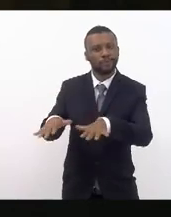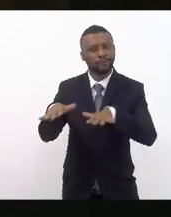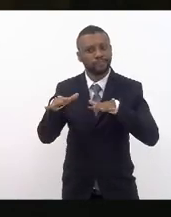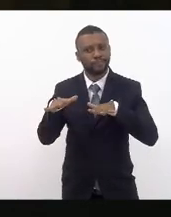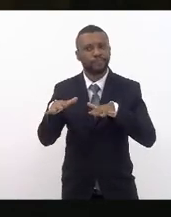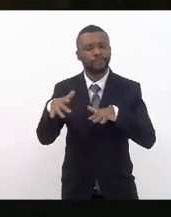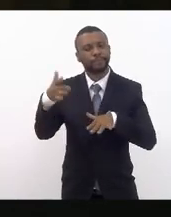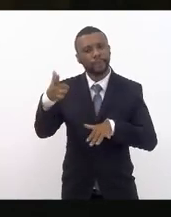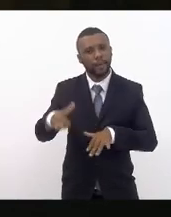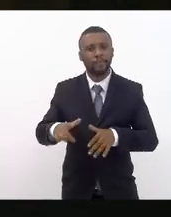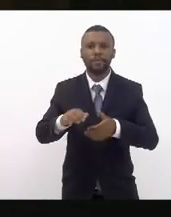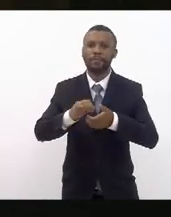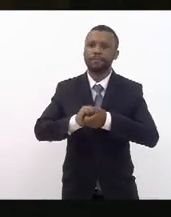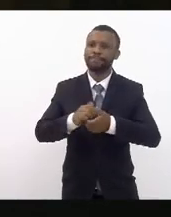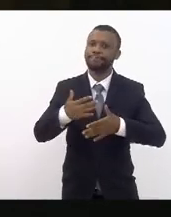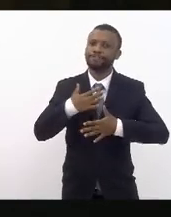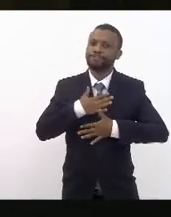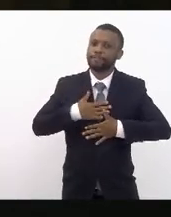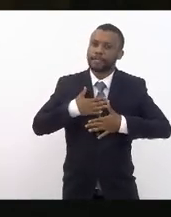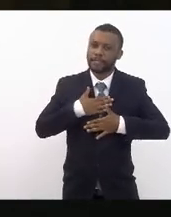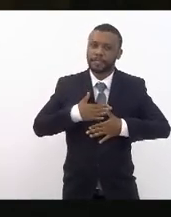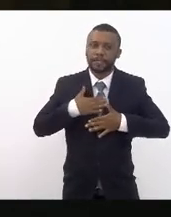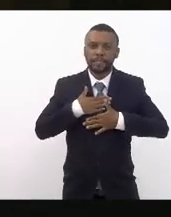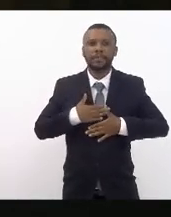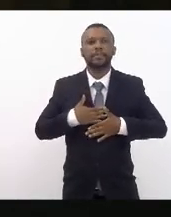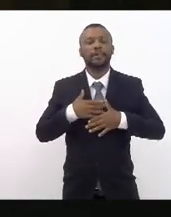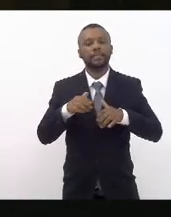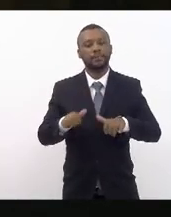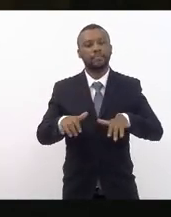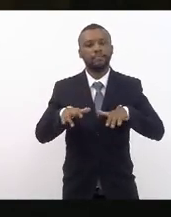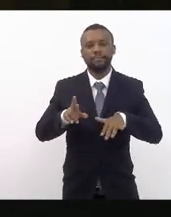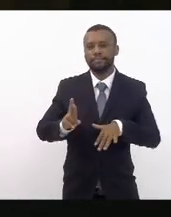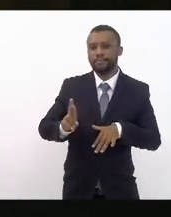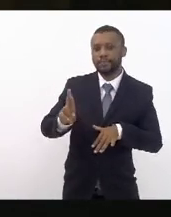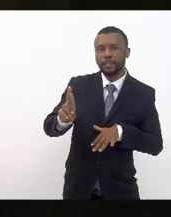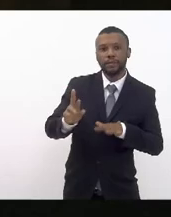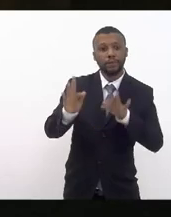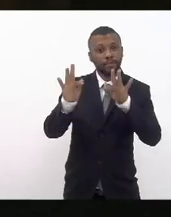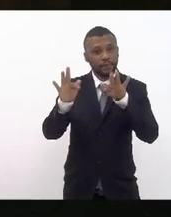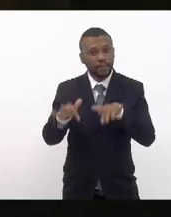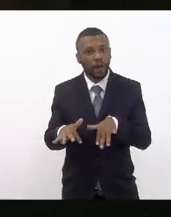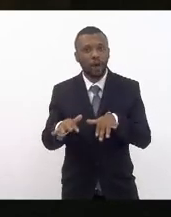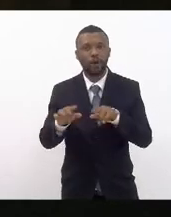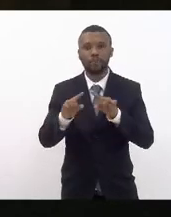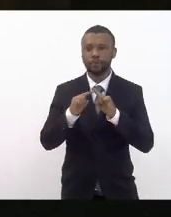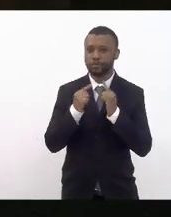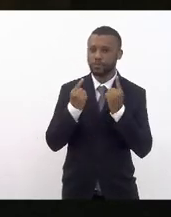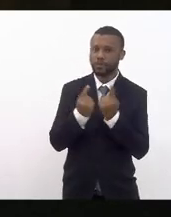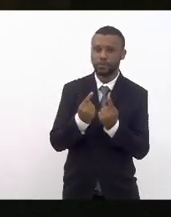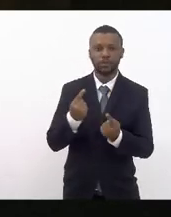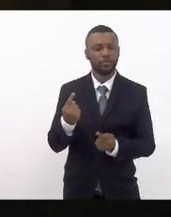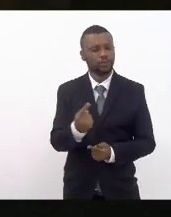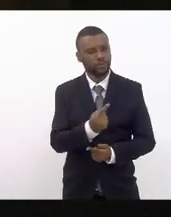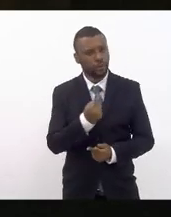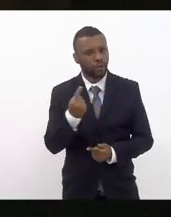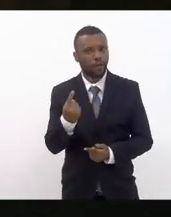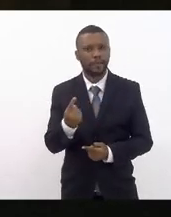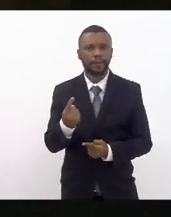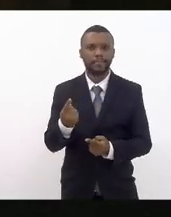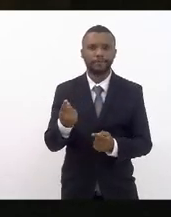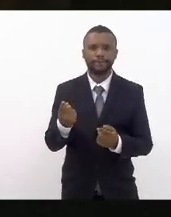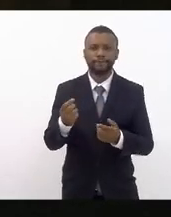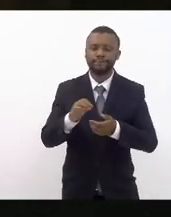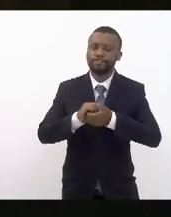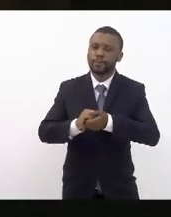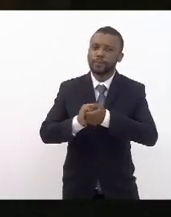um prazer tê-la aqui presidindo o final da nossa sessão. Saudar a todos que